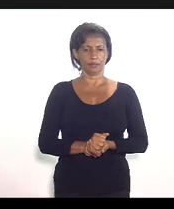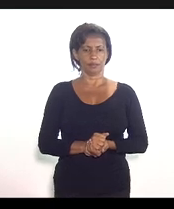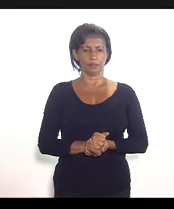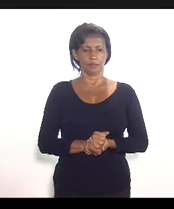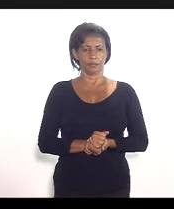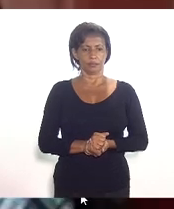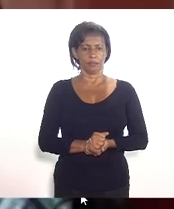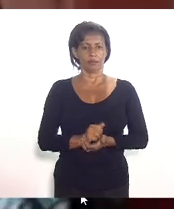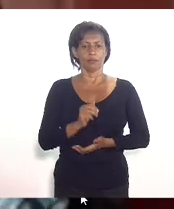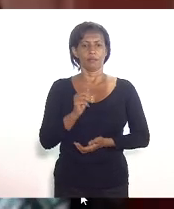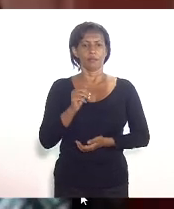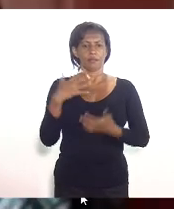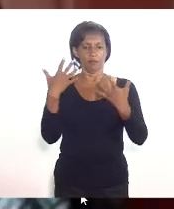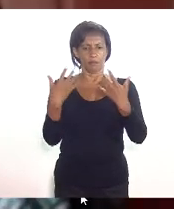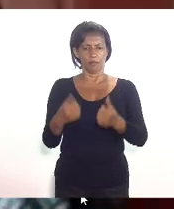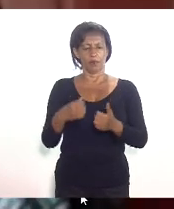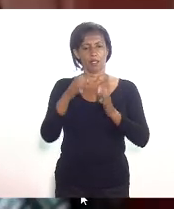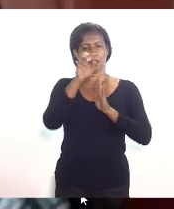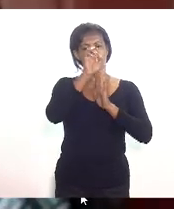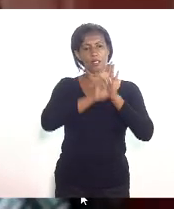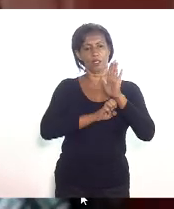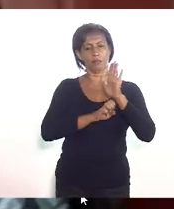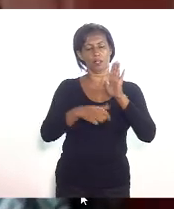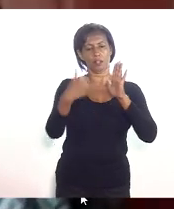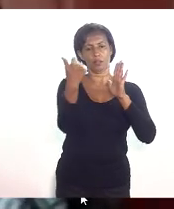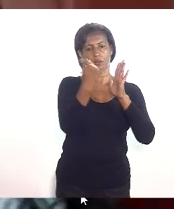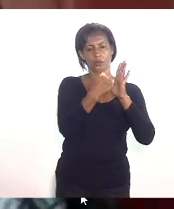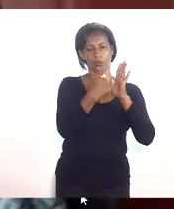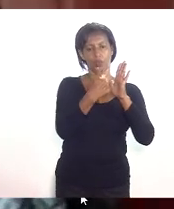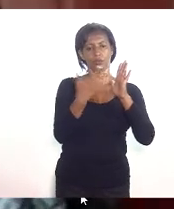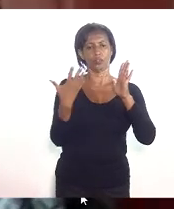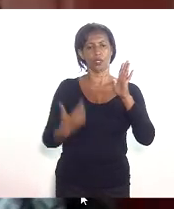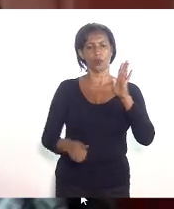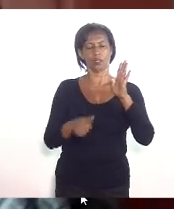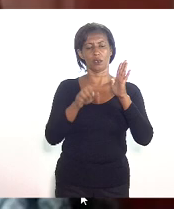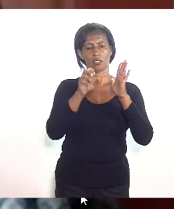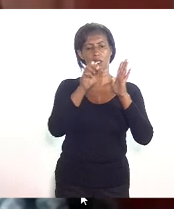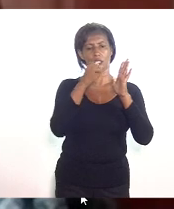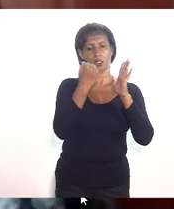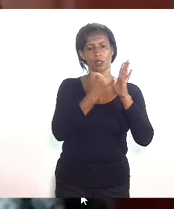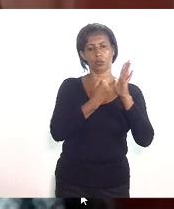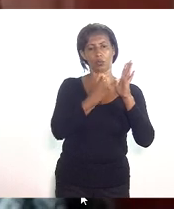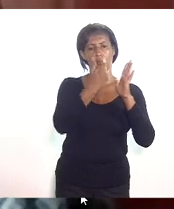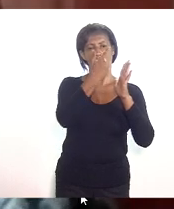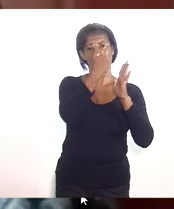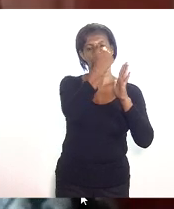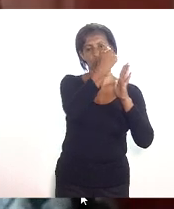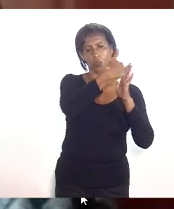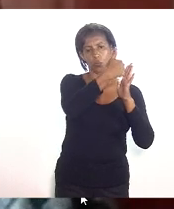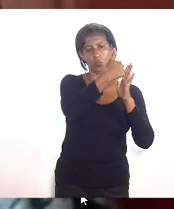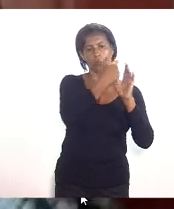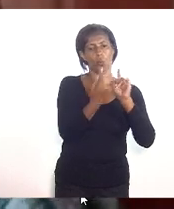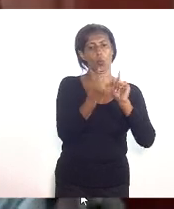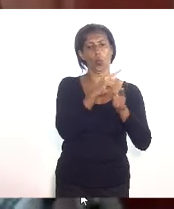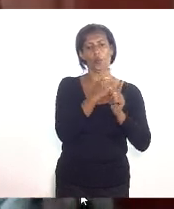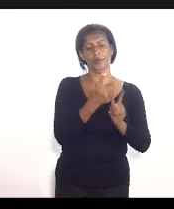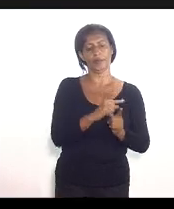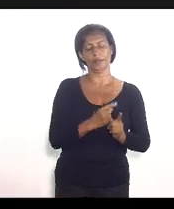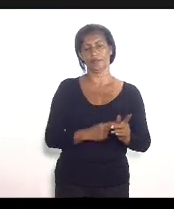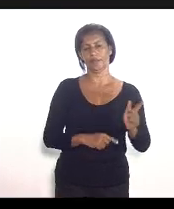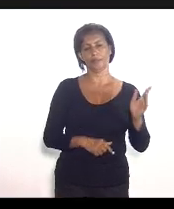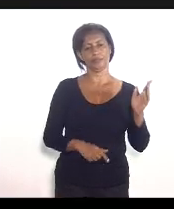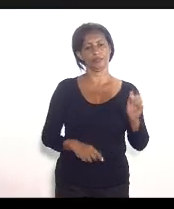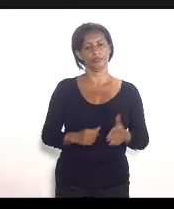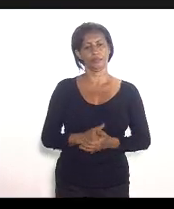Favorável à emenda número 2, favorável com a emenda número 1, contrária às demais emendas. Pela